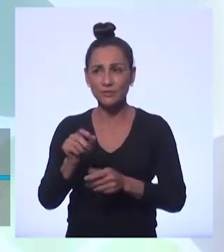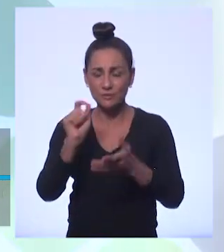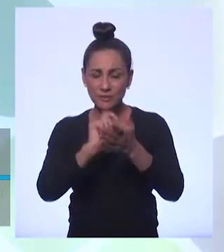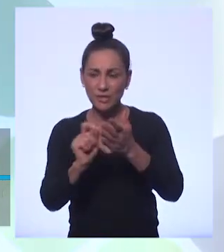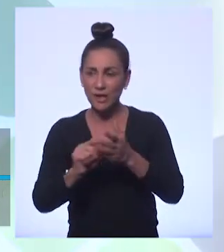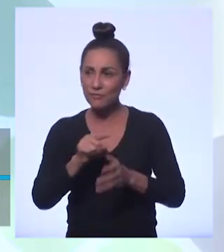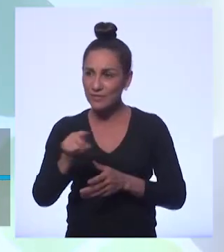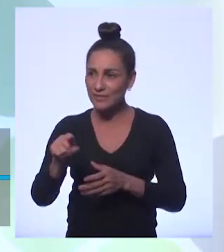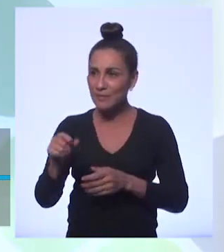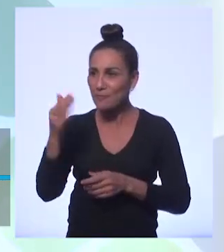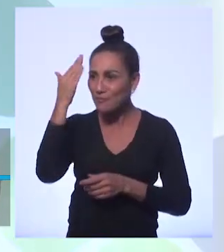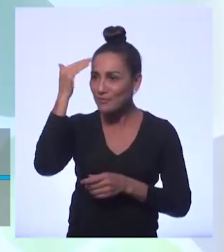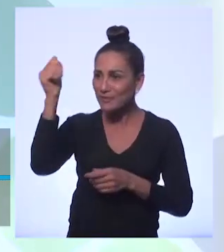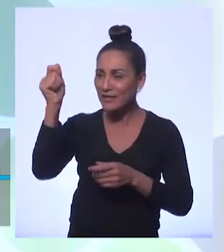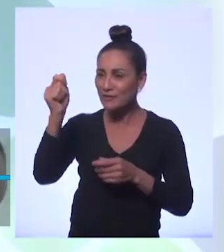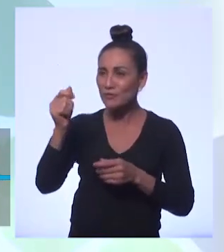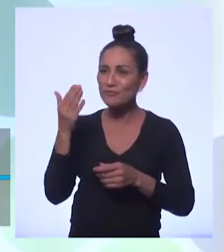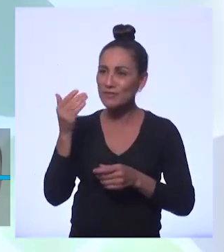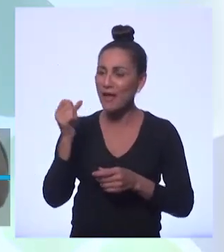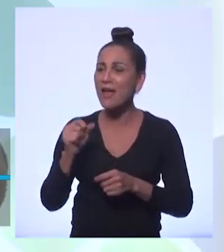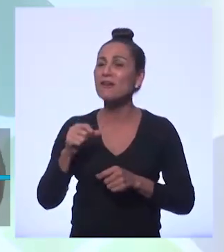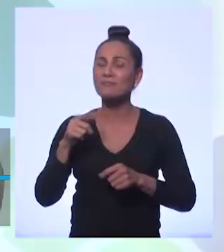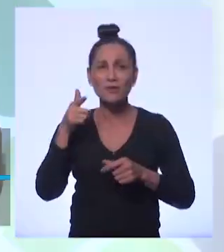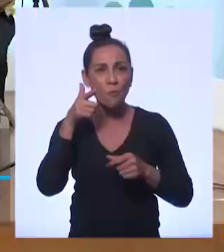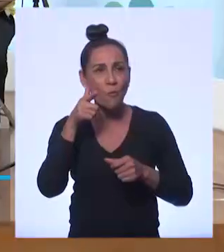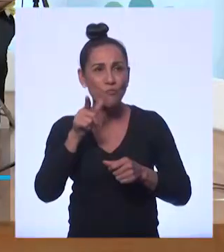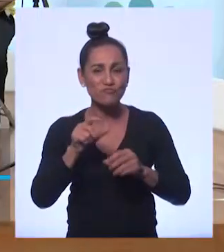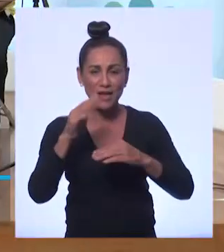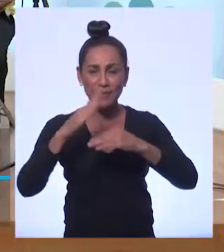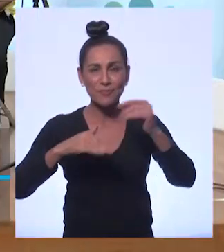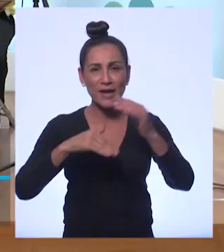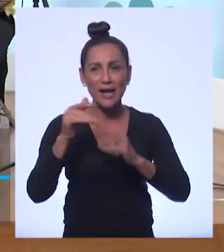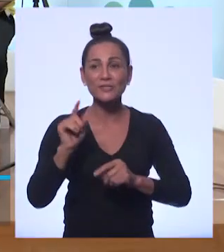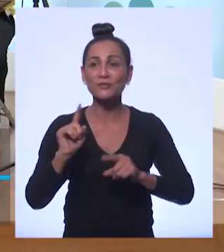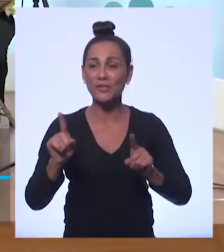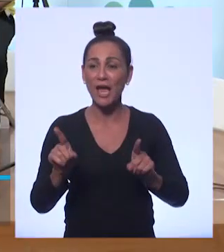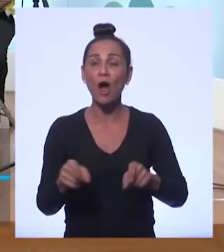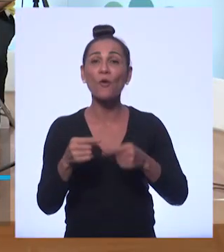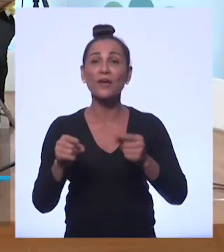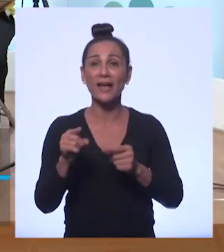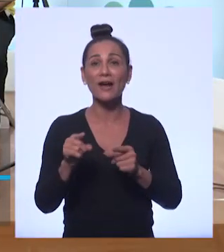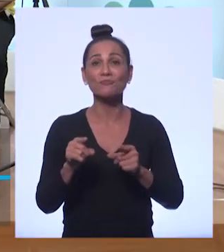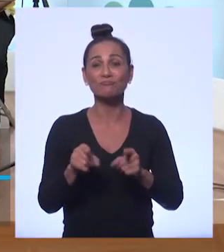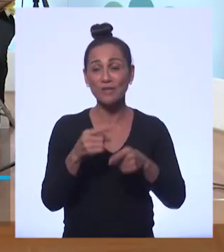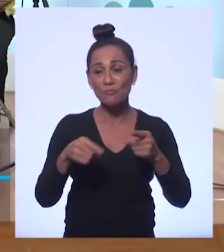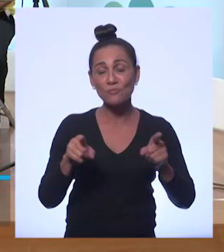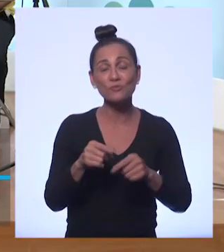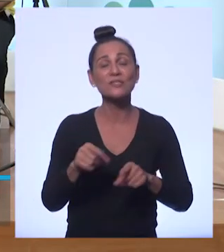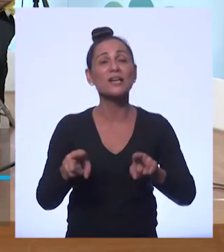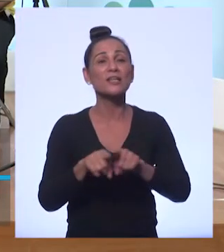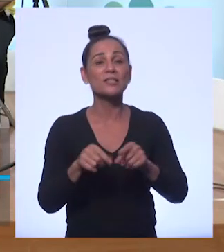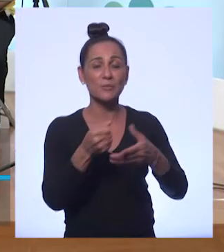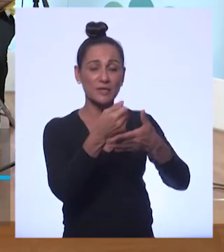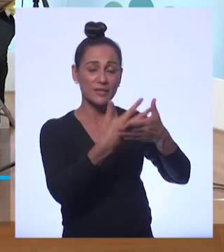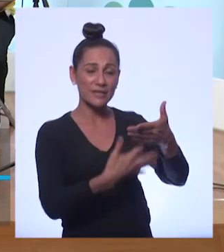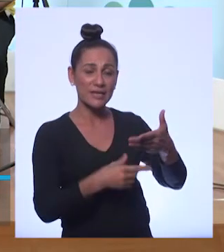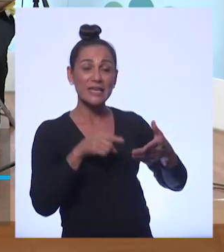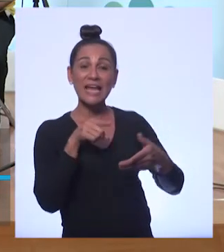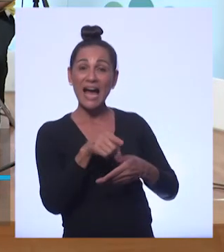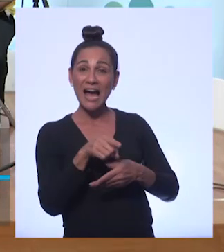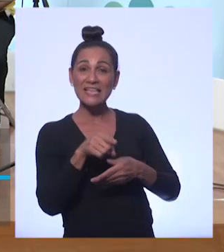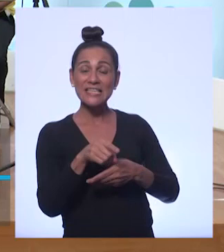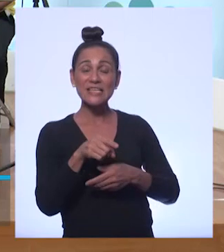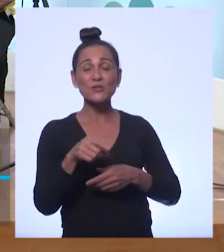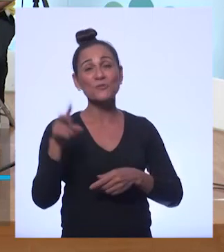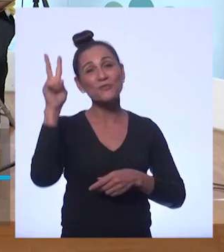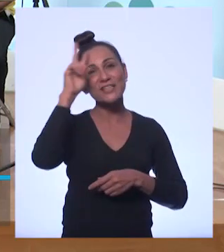muito talentoso. Daí um juízo medindo aí a competência musical do Ti, né? Outros colocaram, isto me fez lembrar